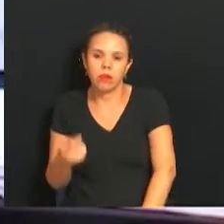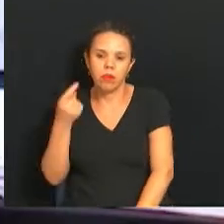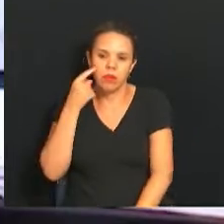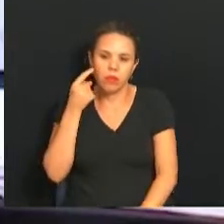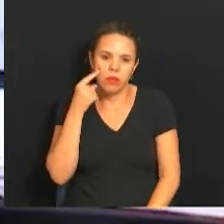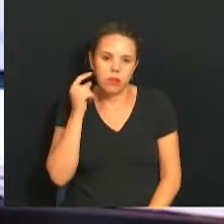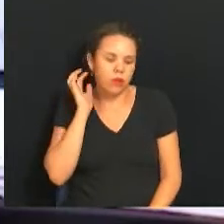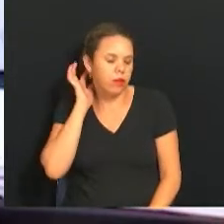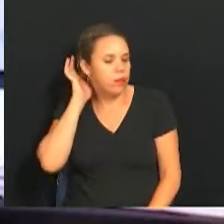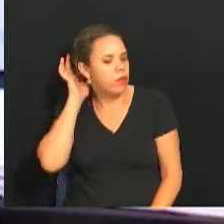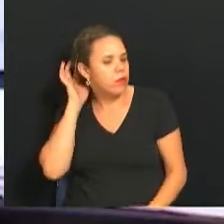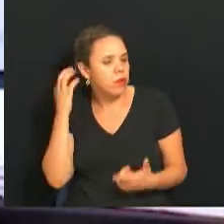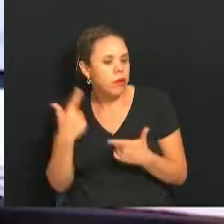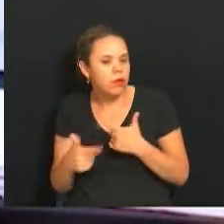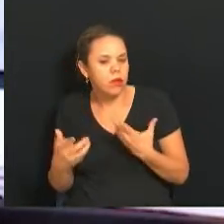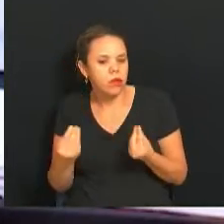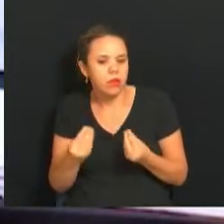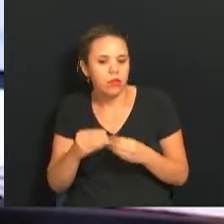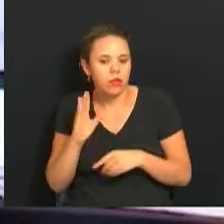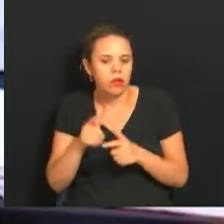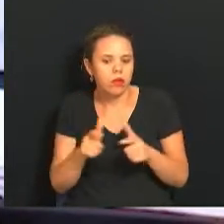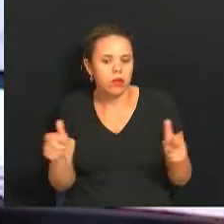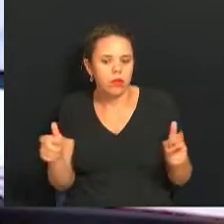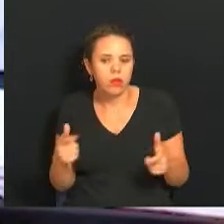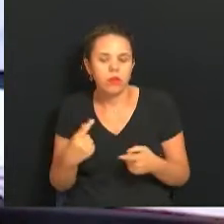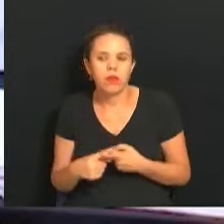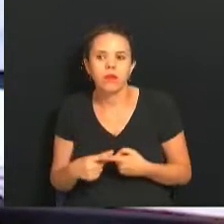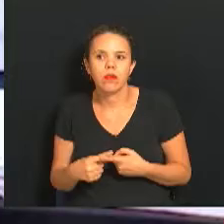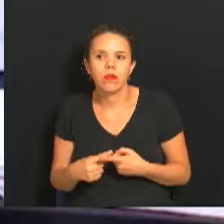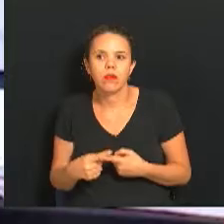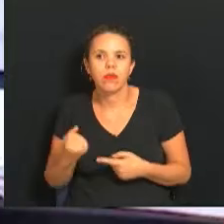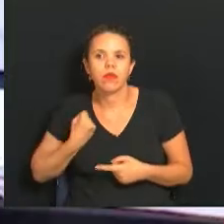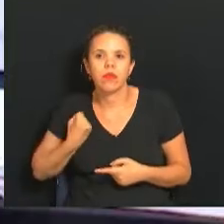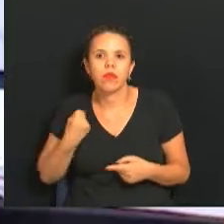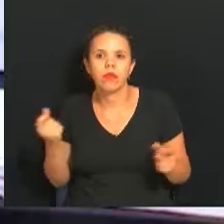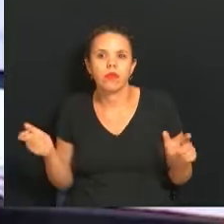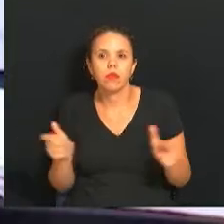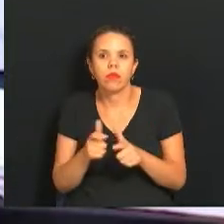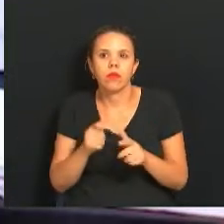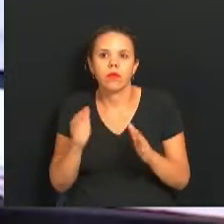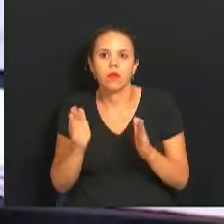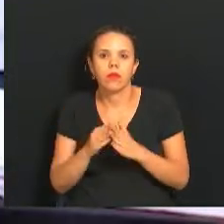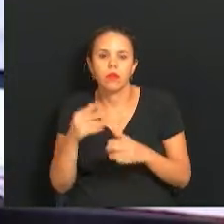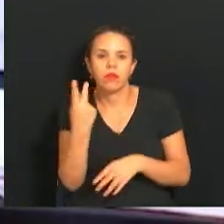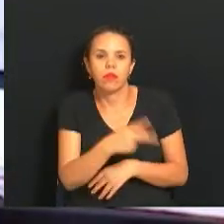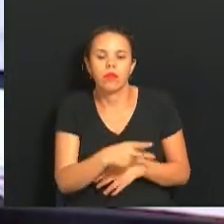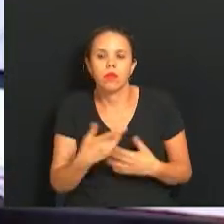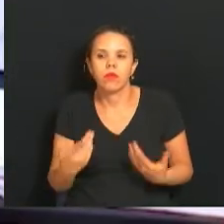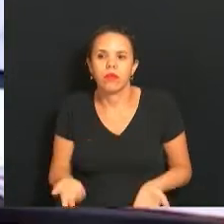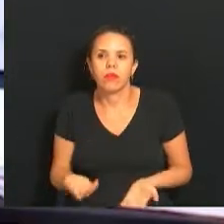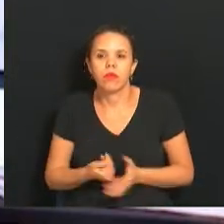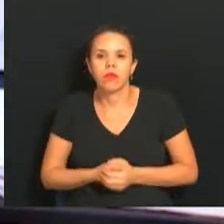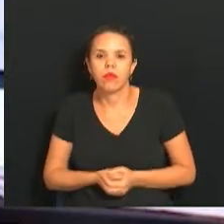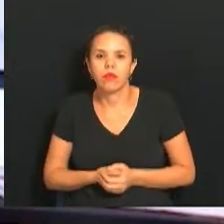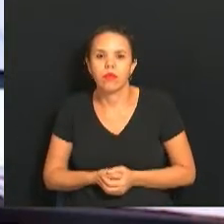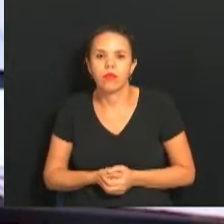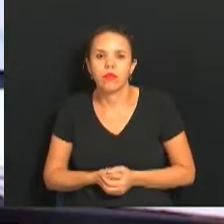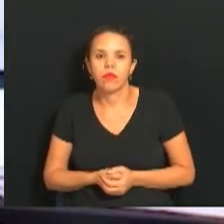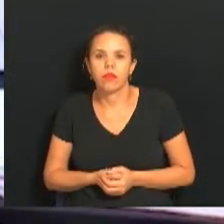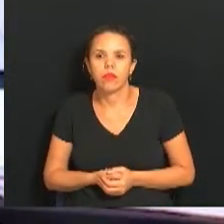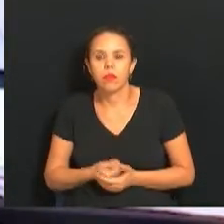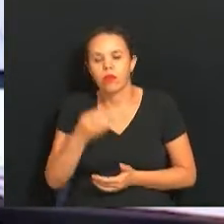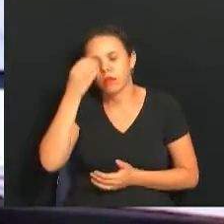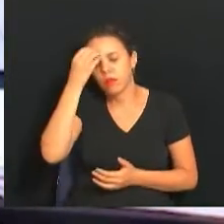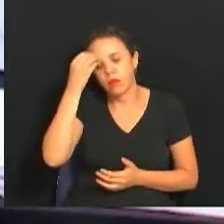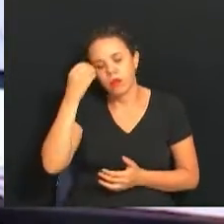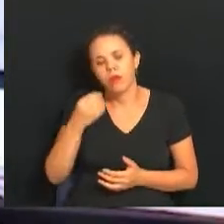a precariedade muito maior, porque, assim, é um número menor, né, de moradores ali, e que estão residindo de uma área